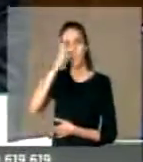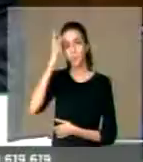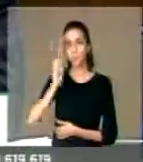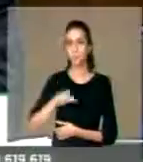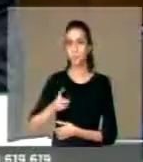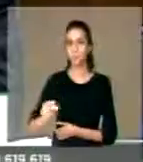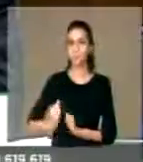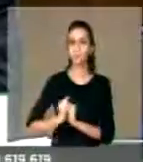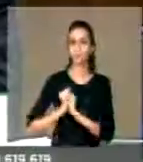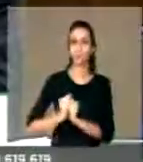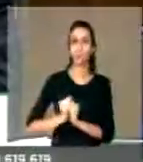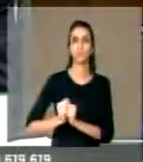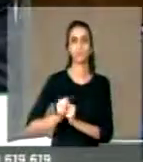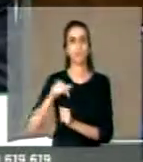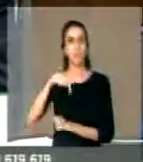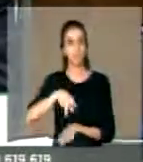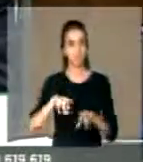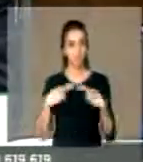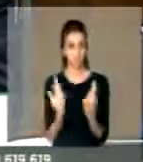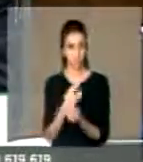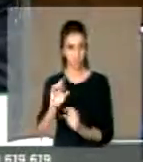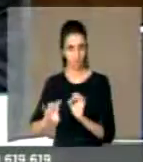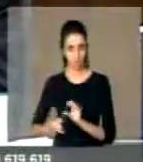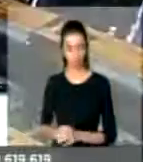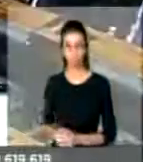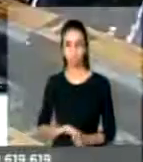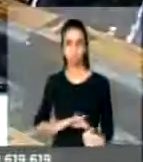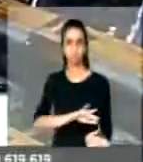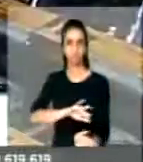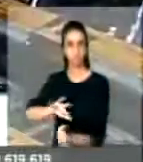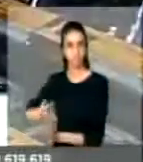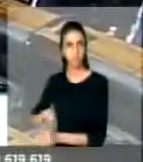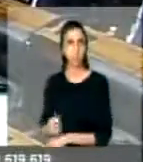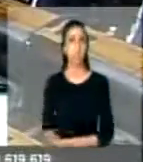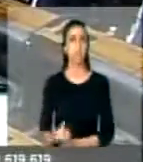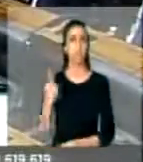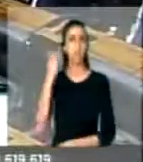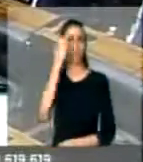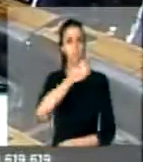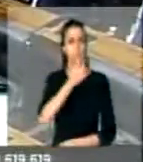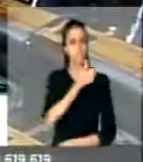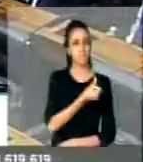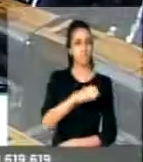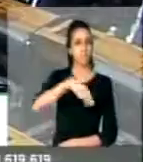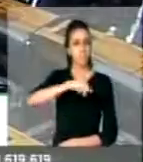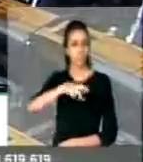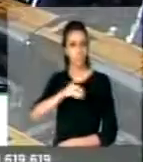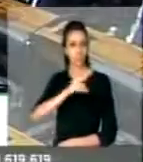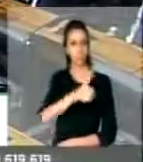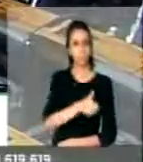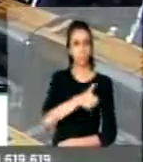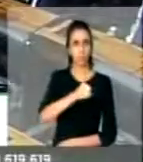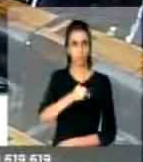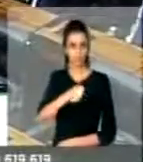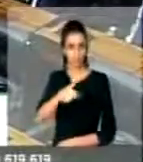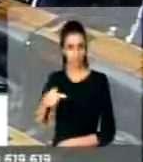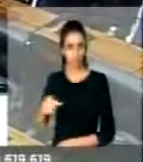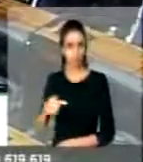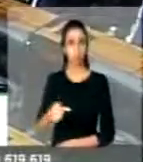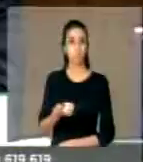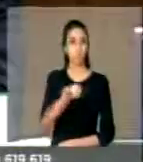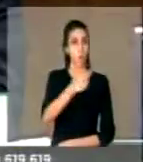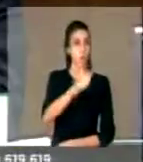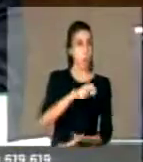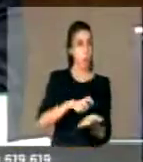presentes nessa sessão solene. Naquele domingo, 6 de março de 1817, pelas 11 horas